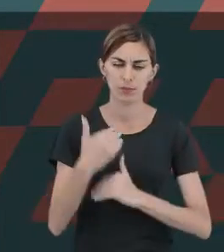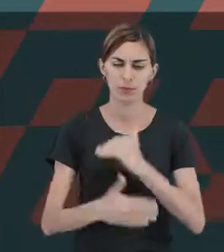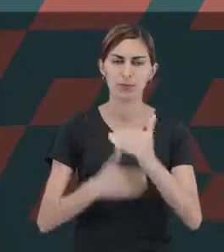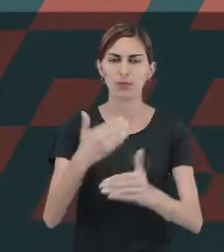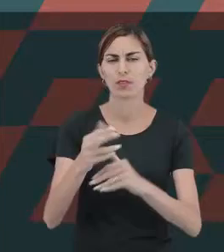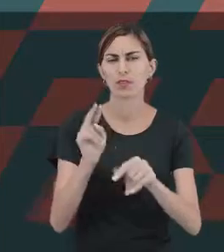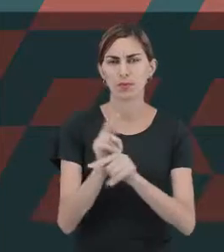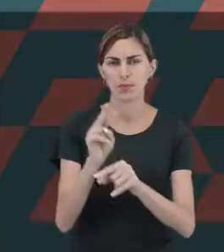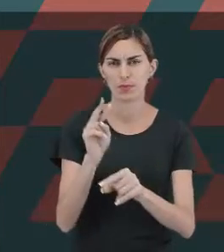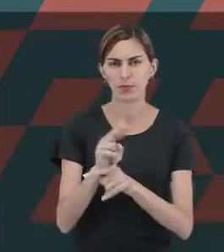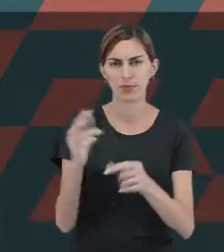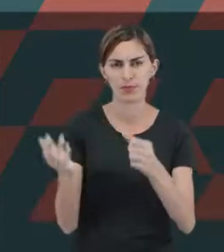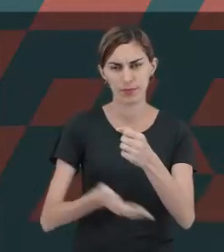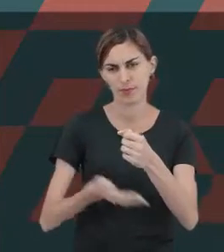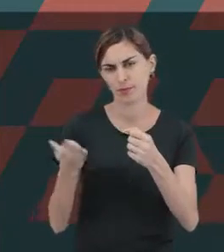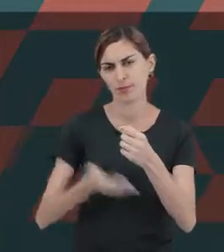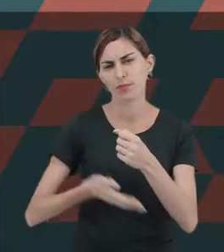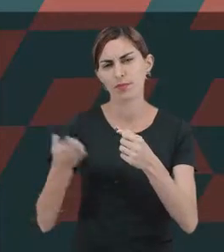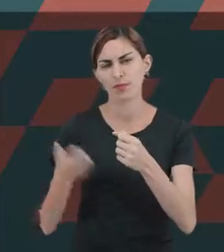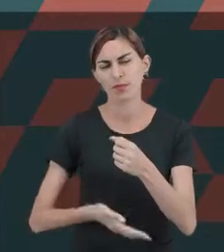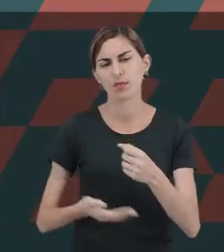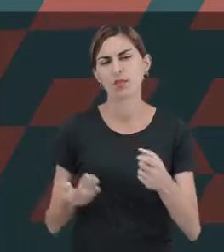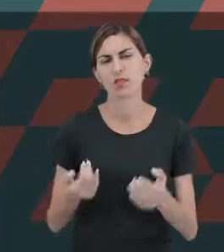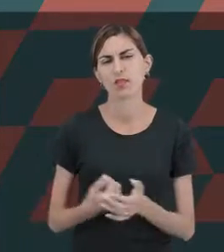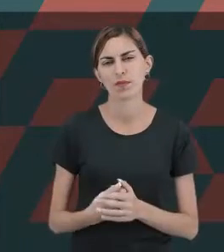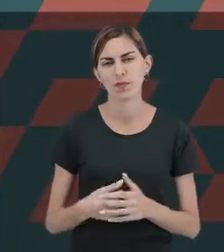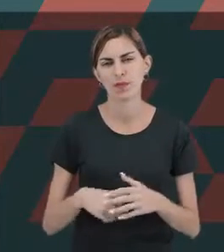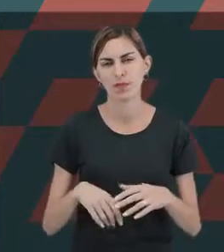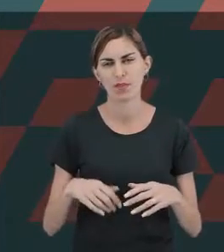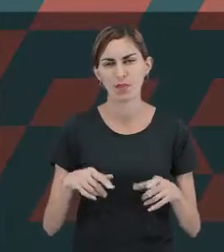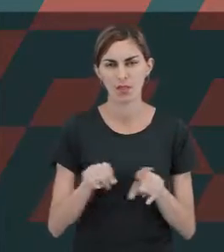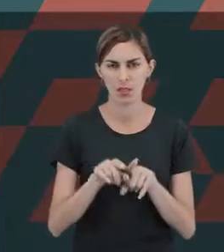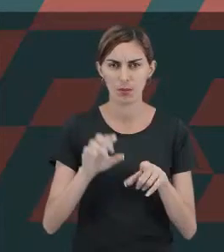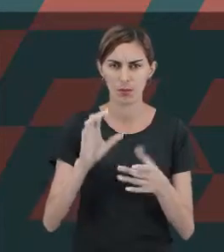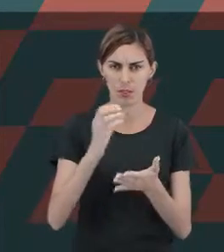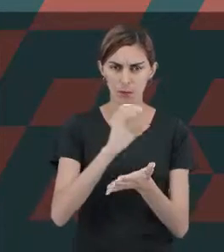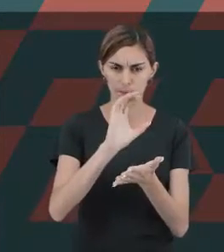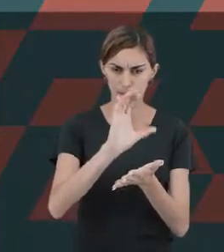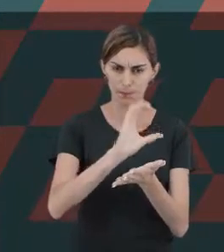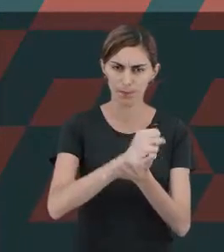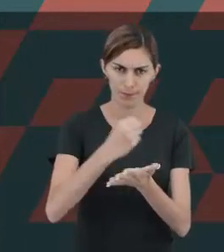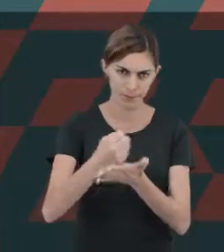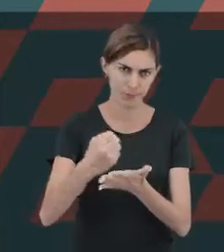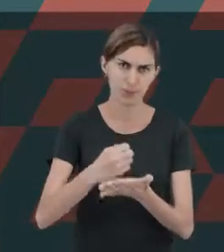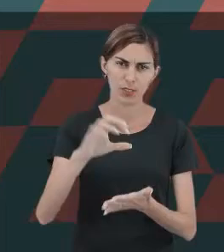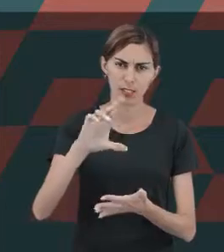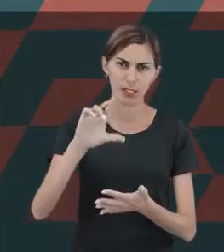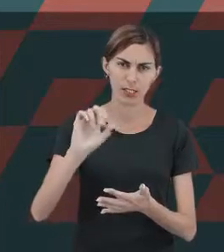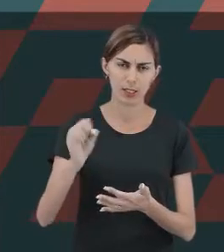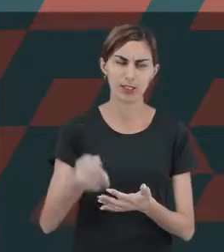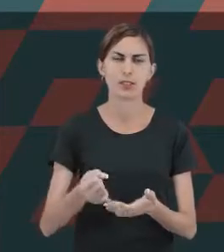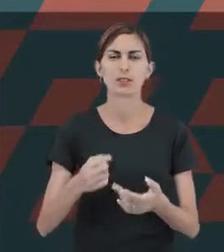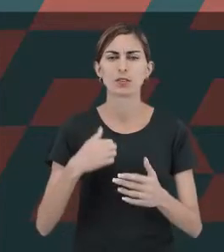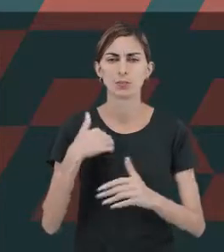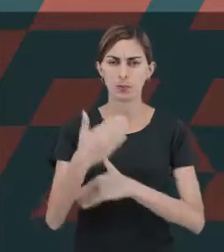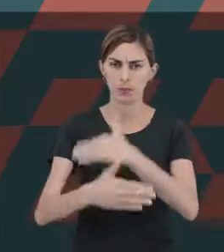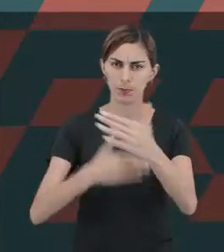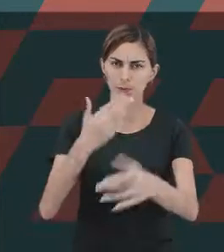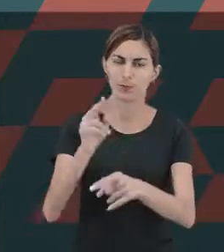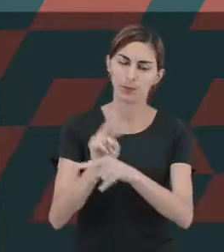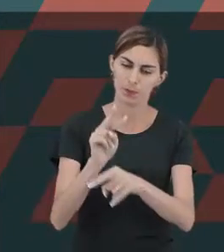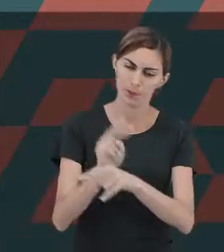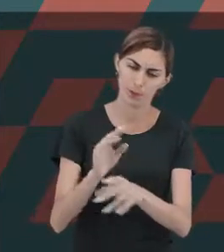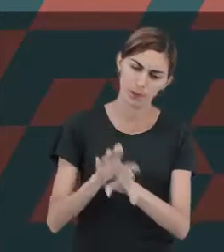processo da proteção básica, geralmente ofertado pelos serviços do CRAS, a pessoa com deficiência está lá no processo